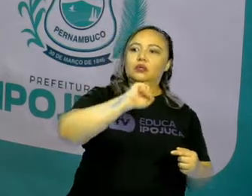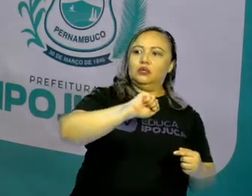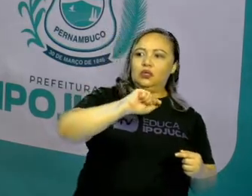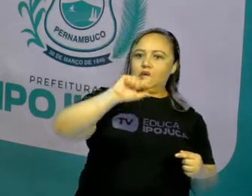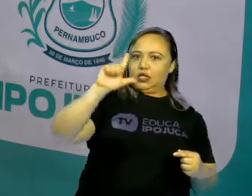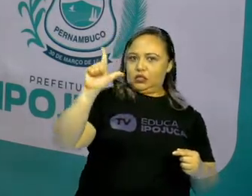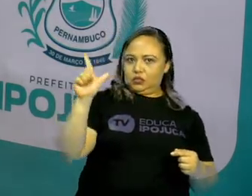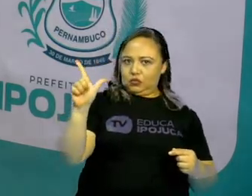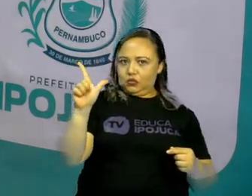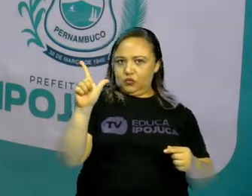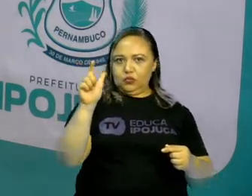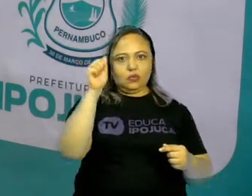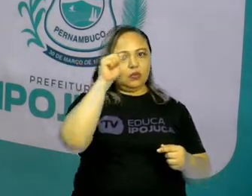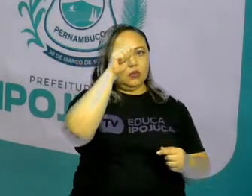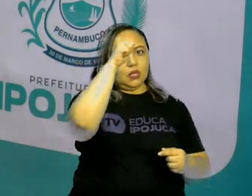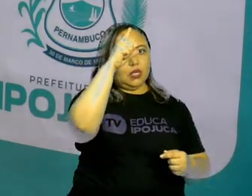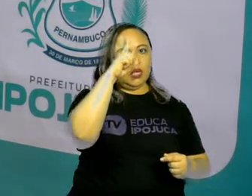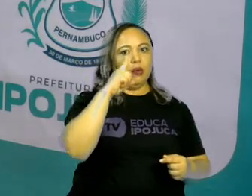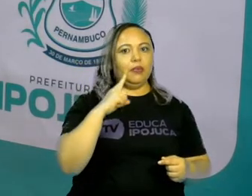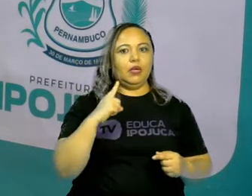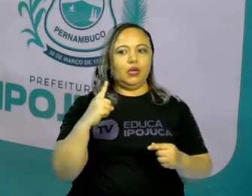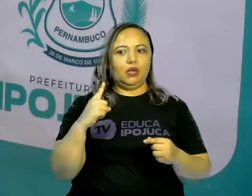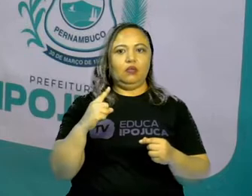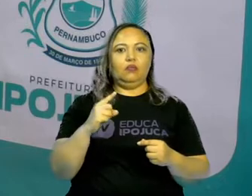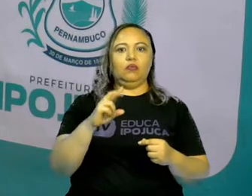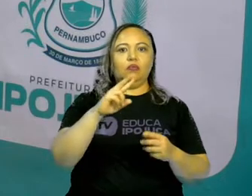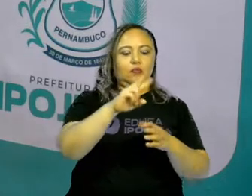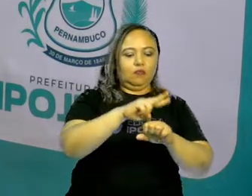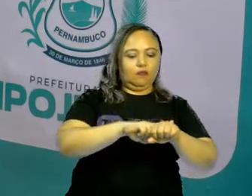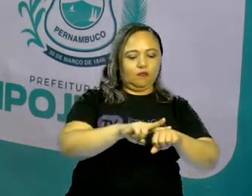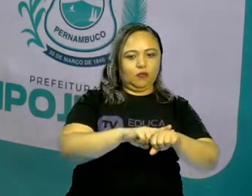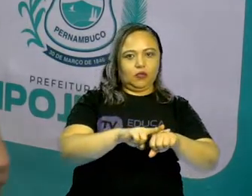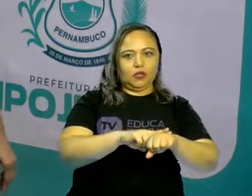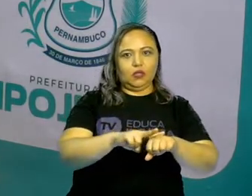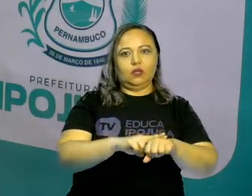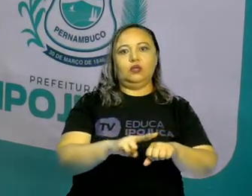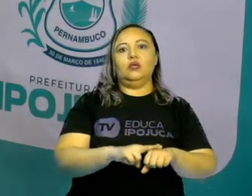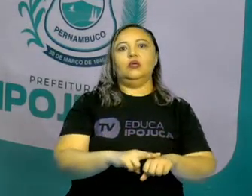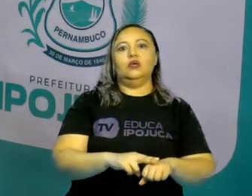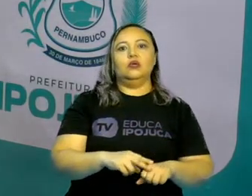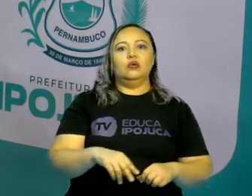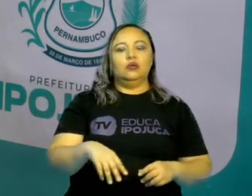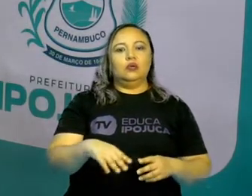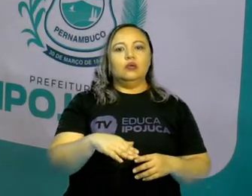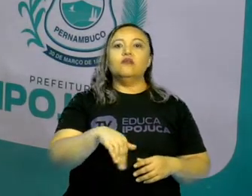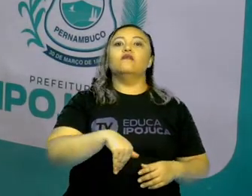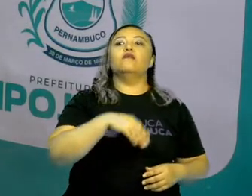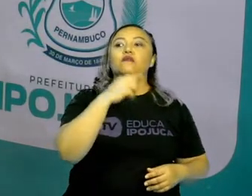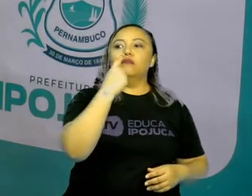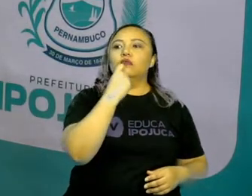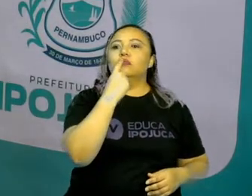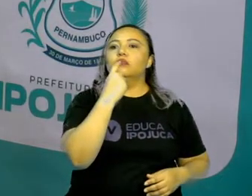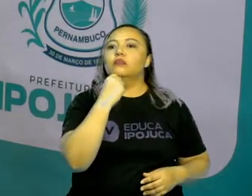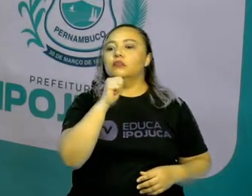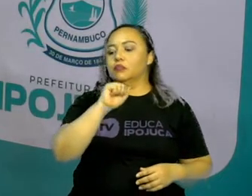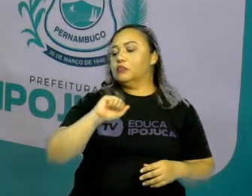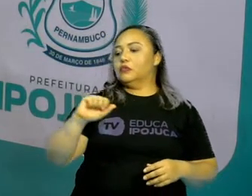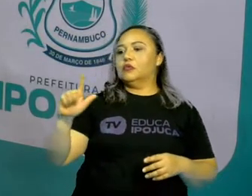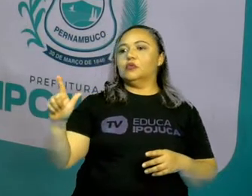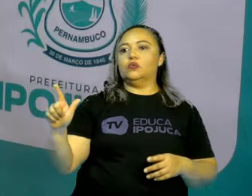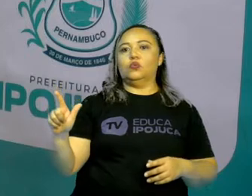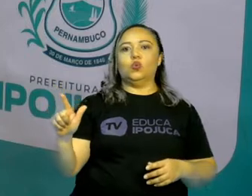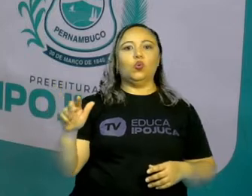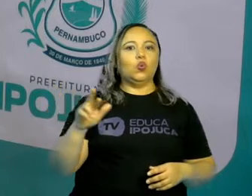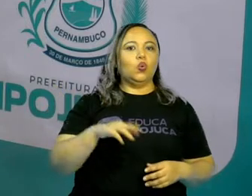forma o verde. O vermelho mais o azul, igual o roxo ou lilás, como as pessoas costumam